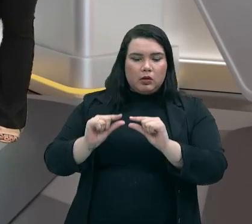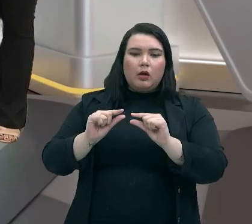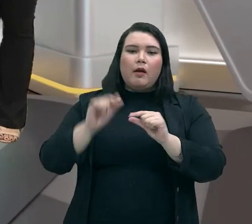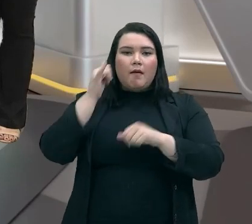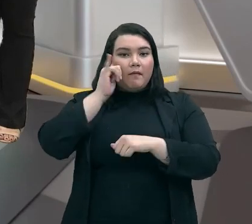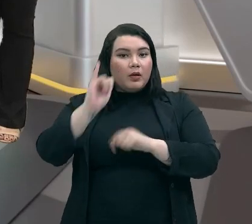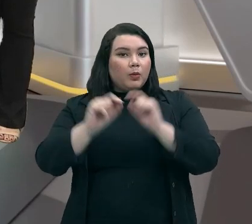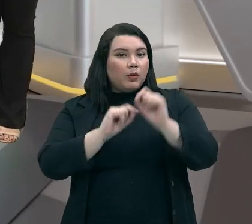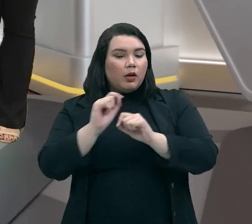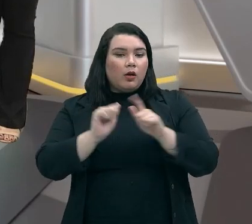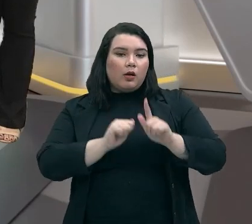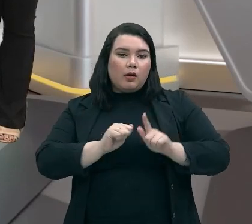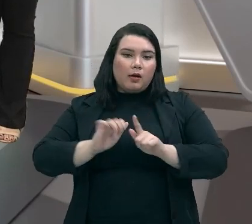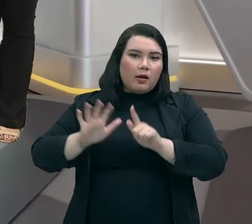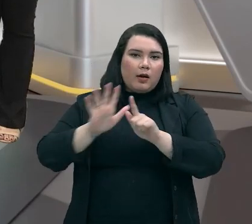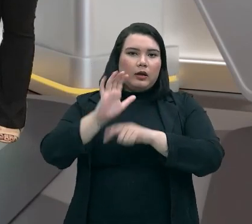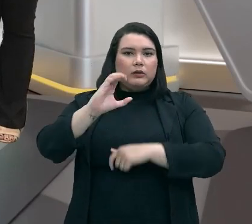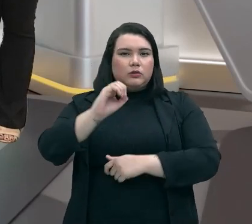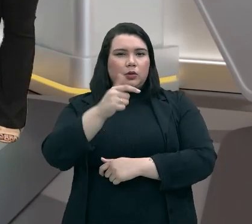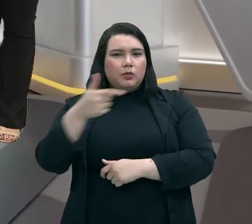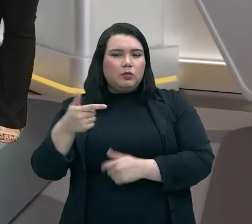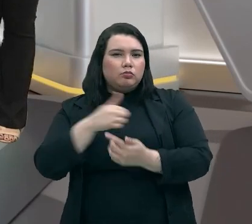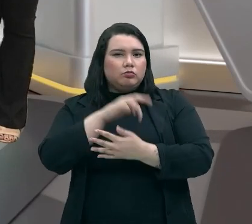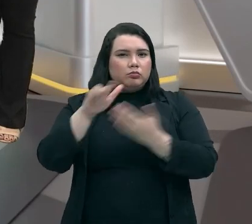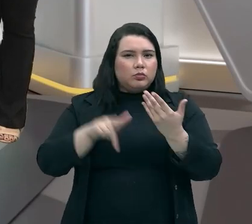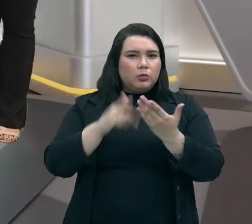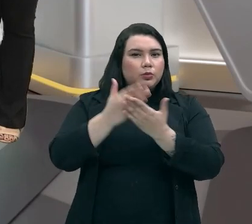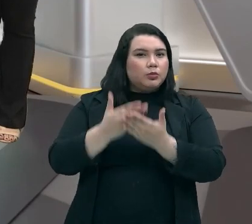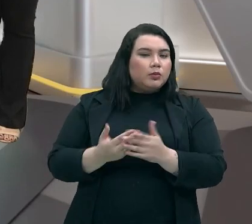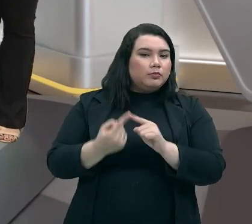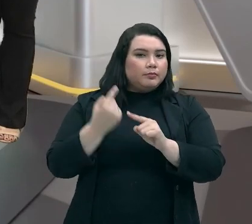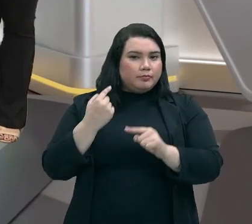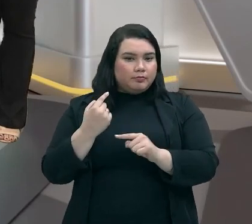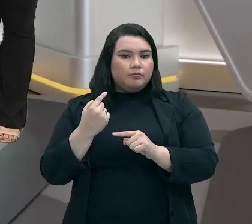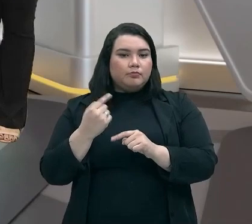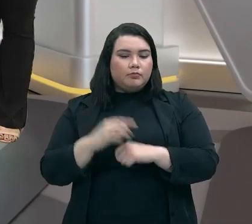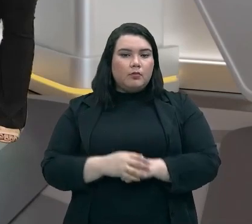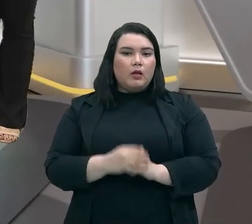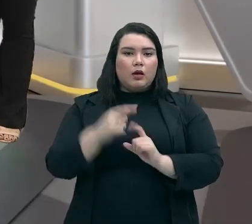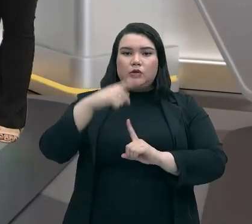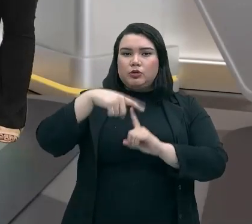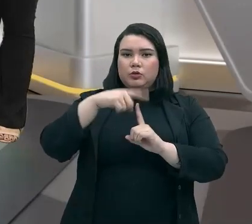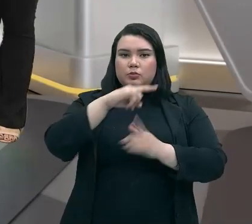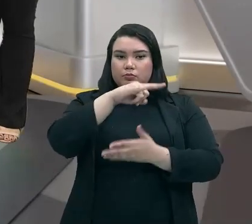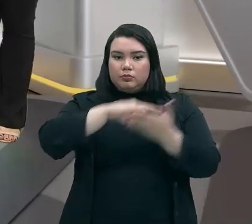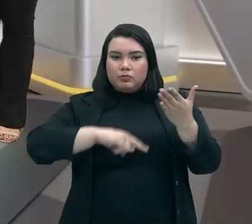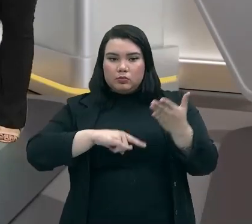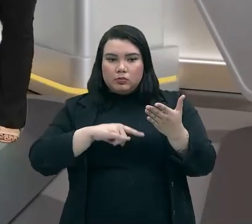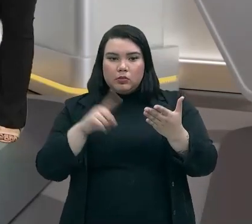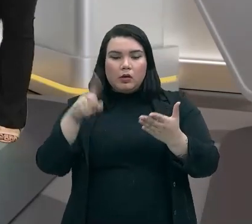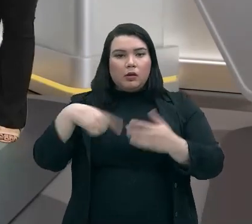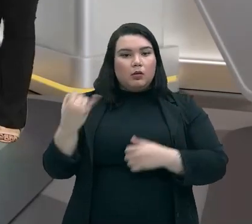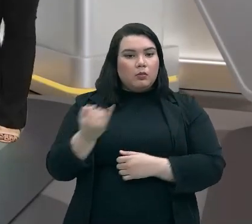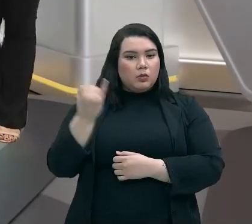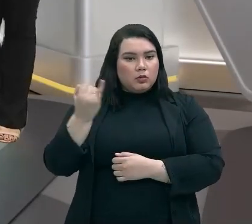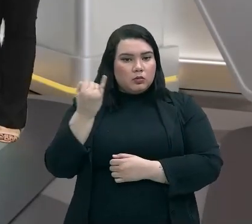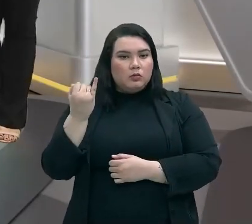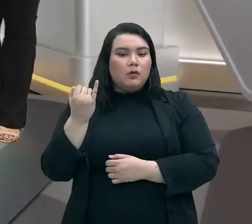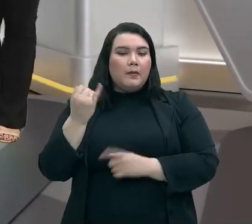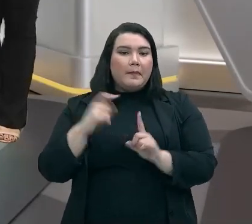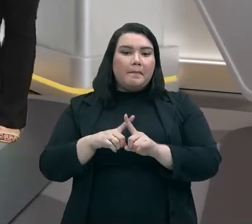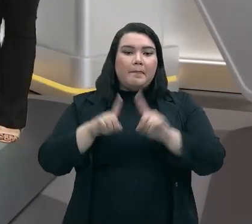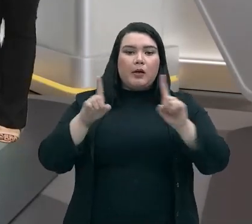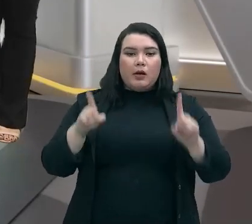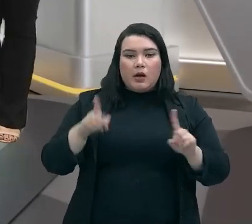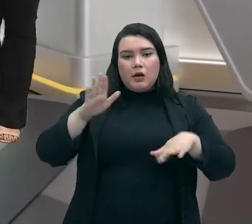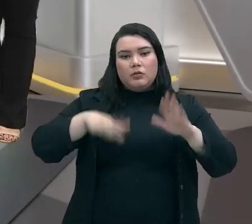dos gases do efeito estufa. Então, né, esse tipo de documento, como a gente já havia falado, né, são importantes, porém,